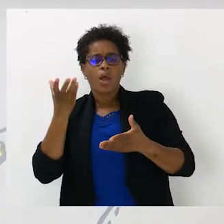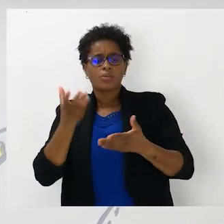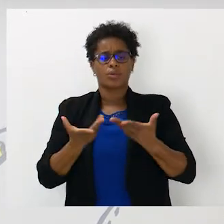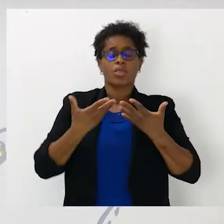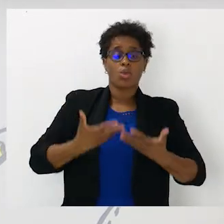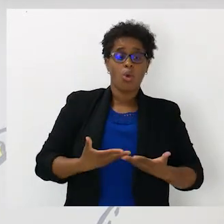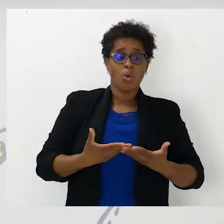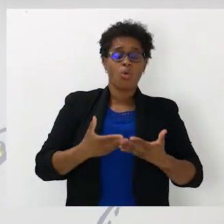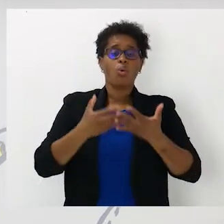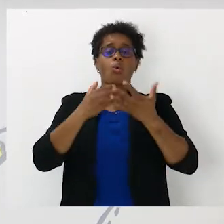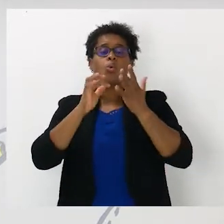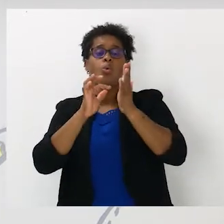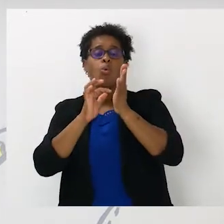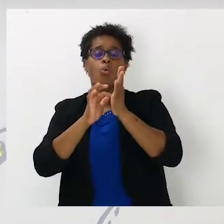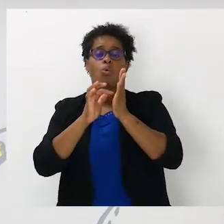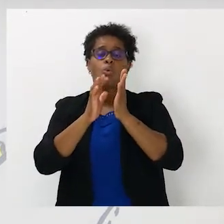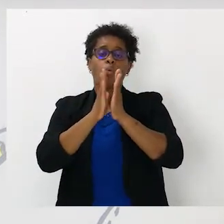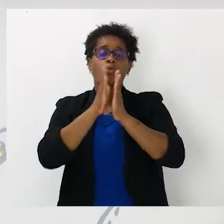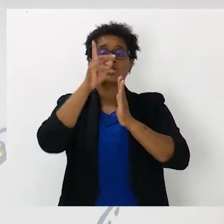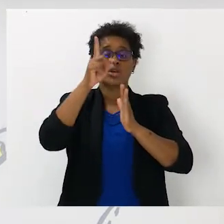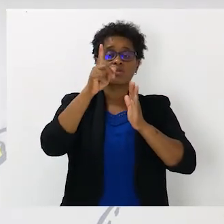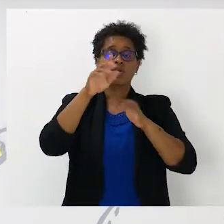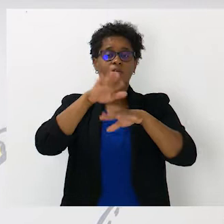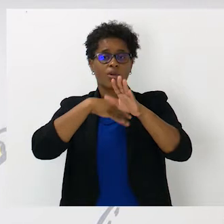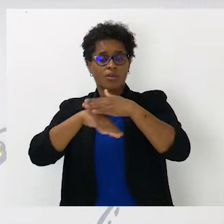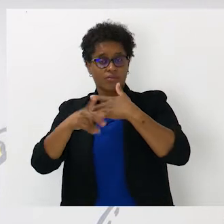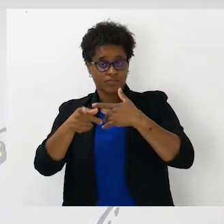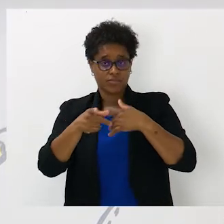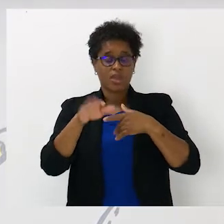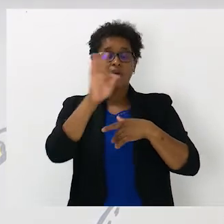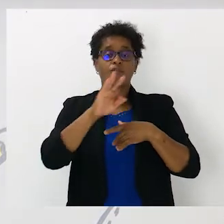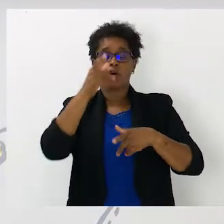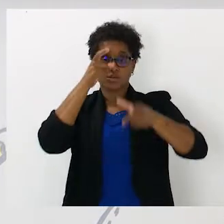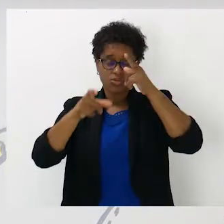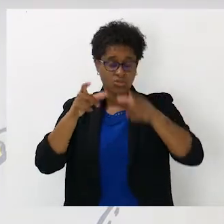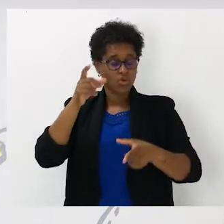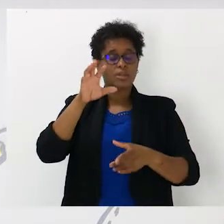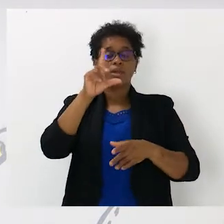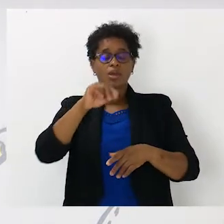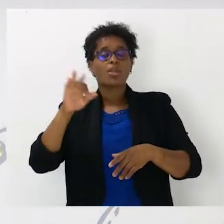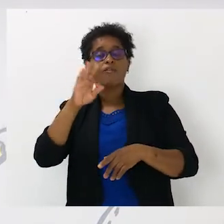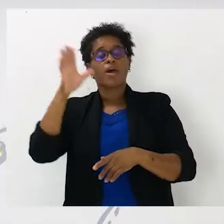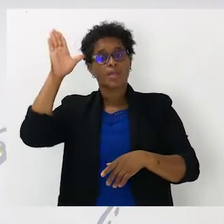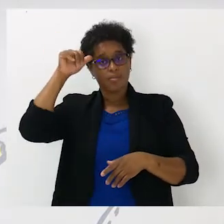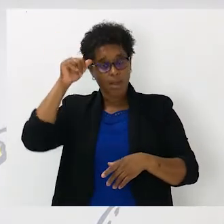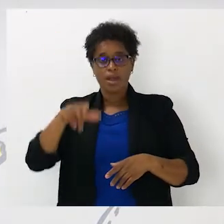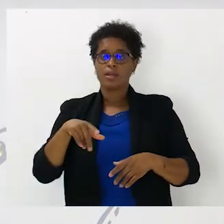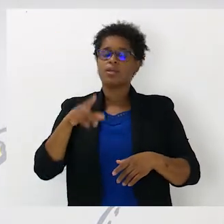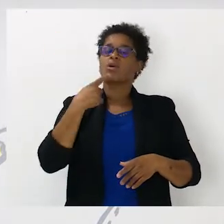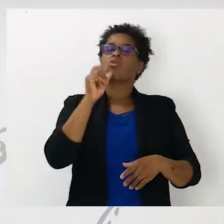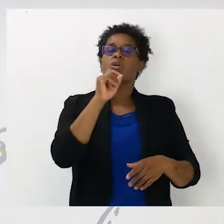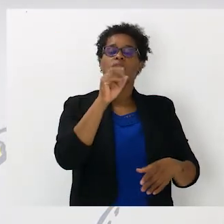então os deuses são representados na forma humana e na forma animal, são caracterizados de